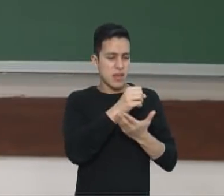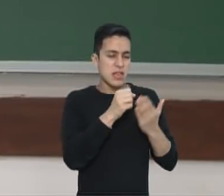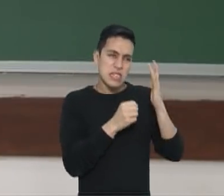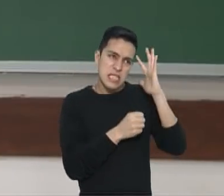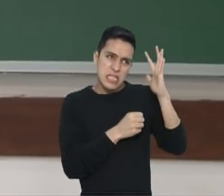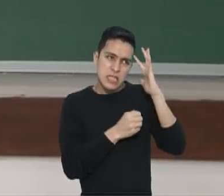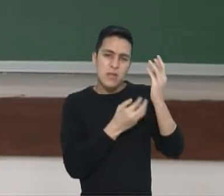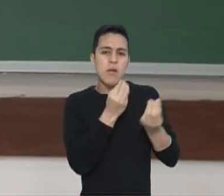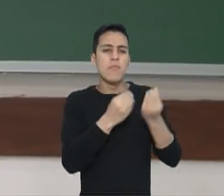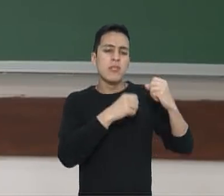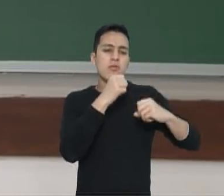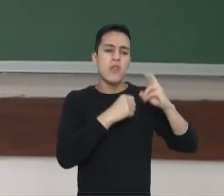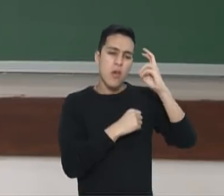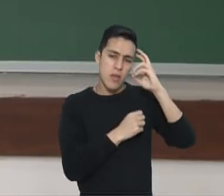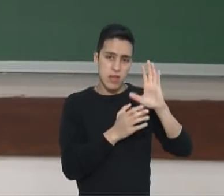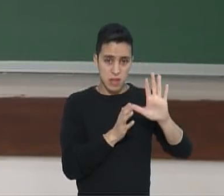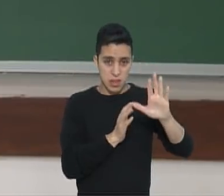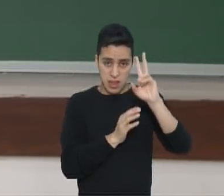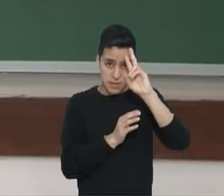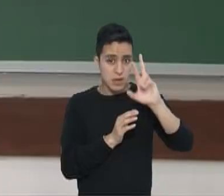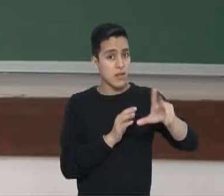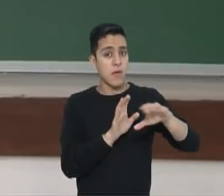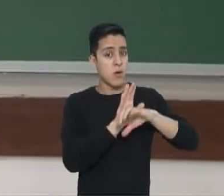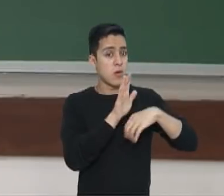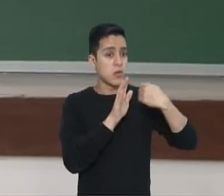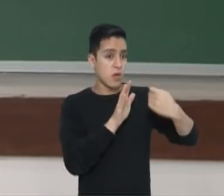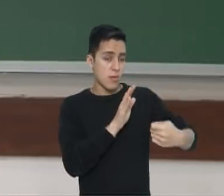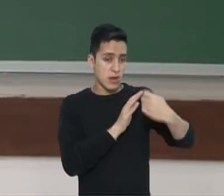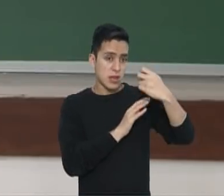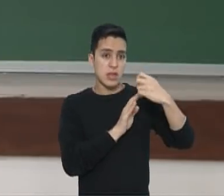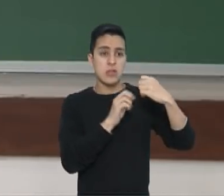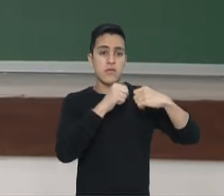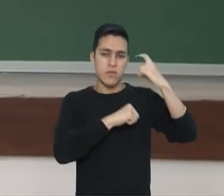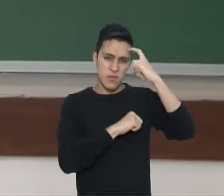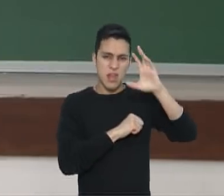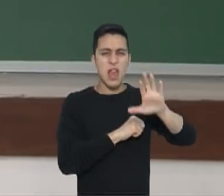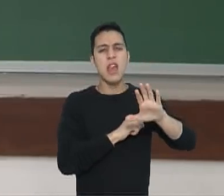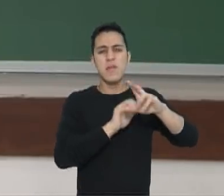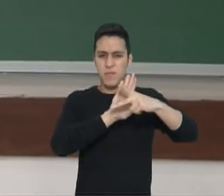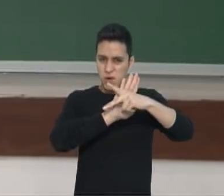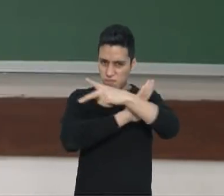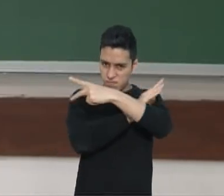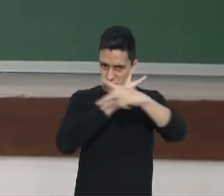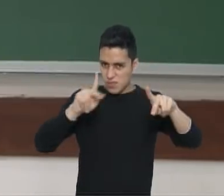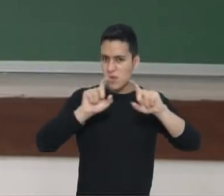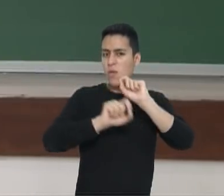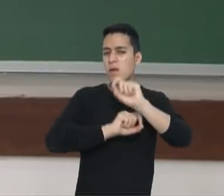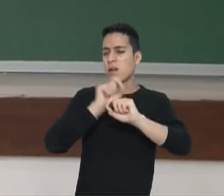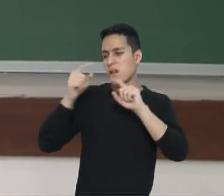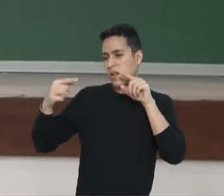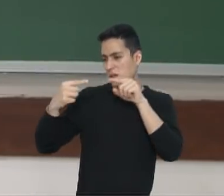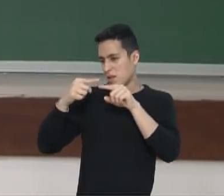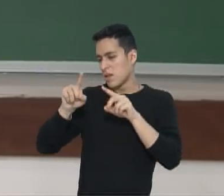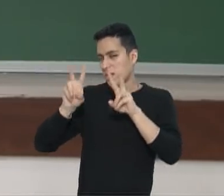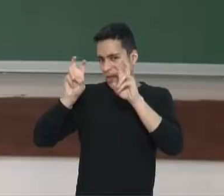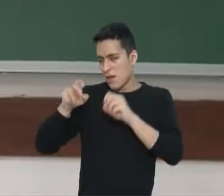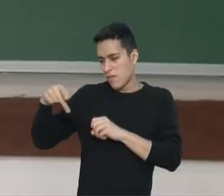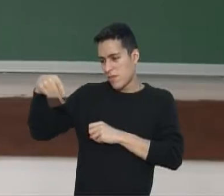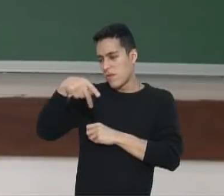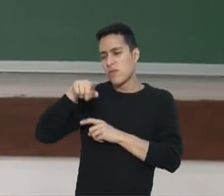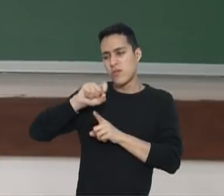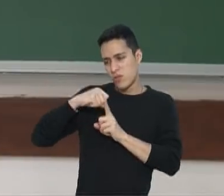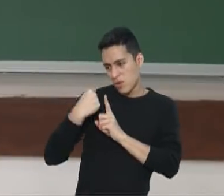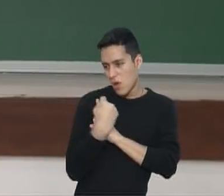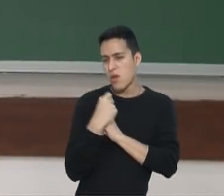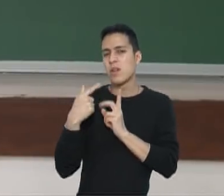de indústria cultural, lembrando que nós não definimos indústria cultural aqui, essa é uma atividade que você faz lá com os professores de